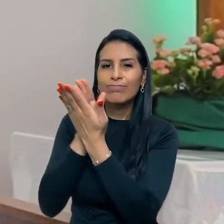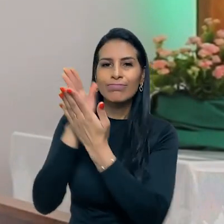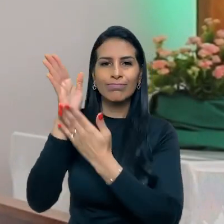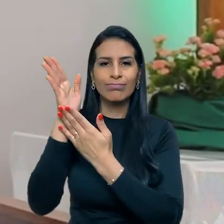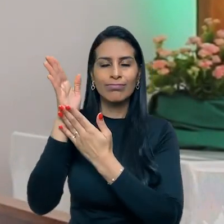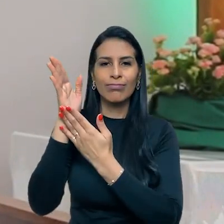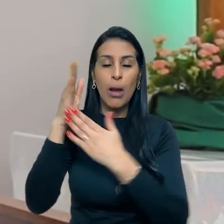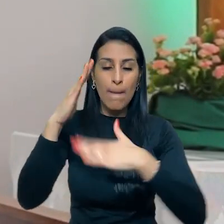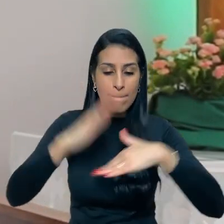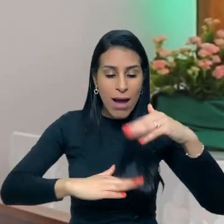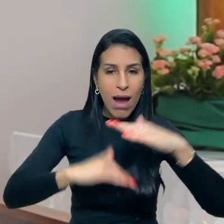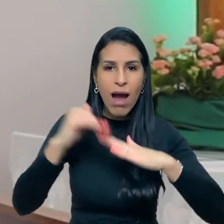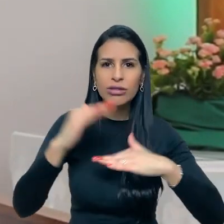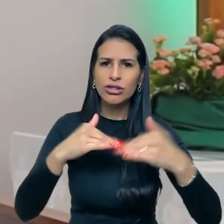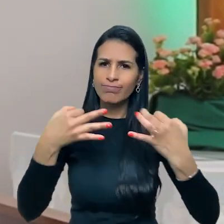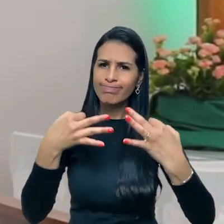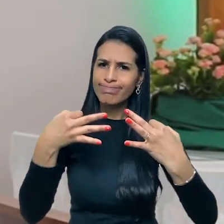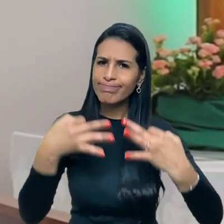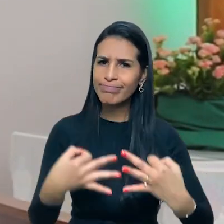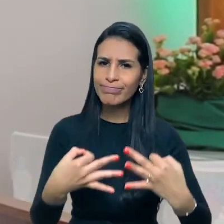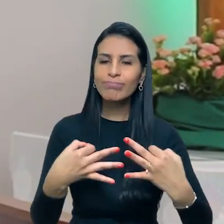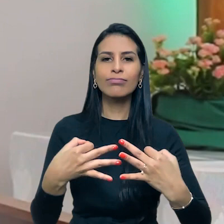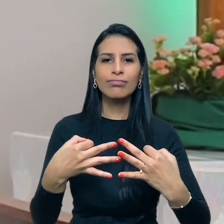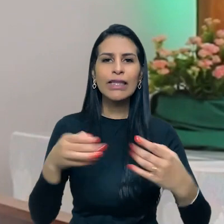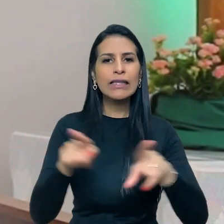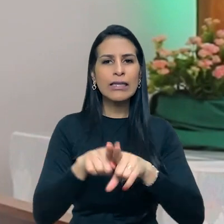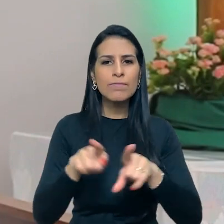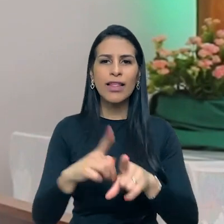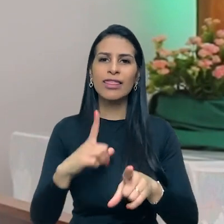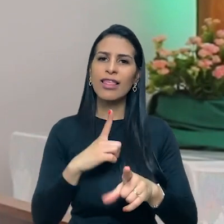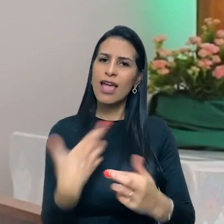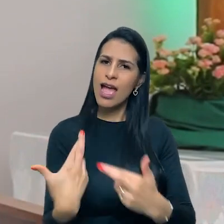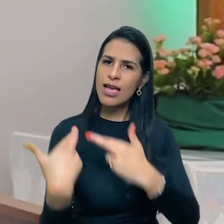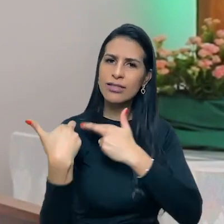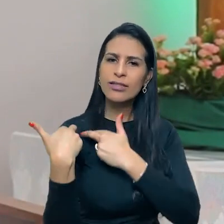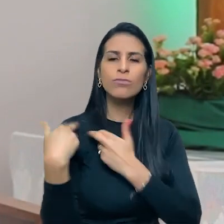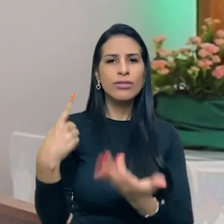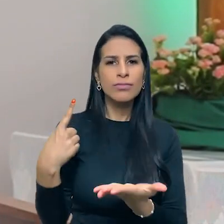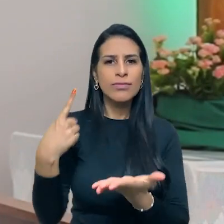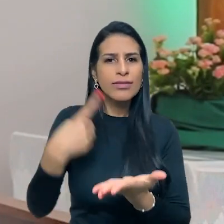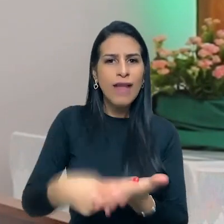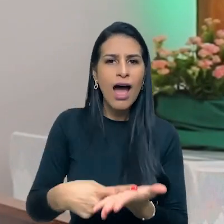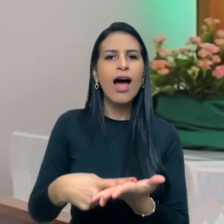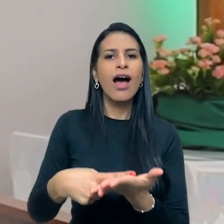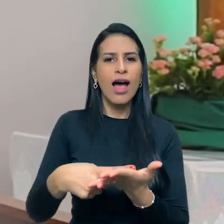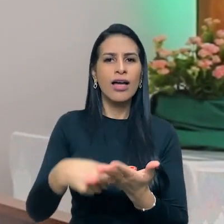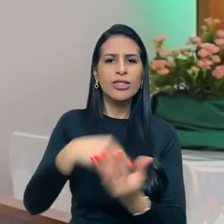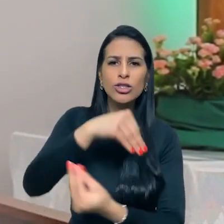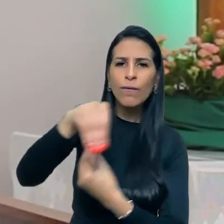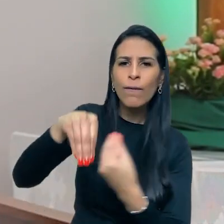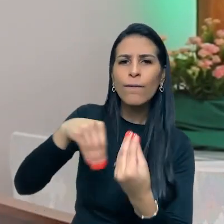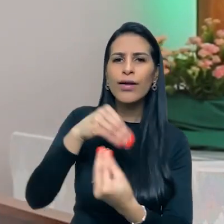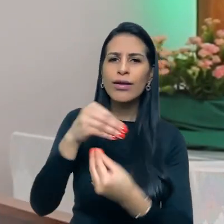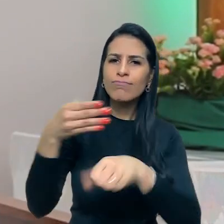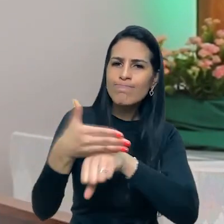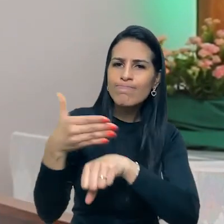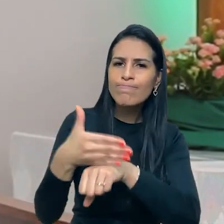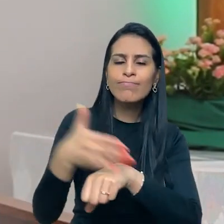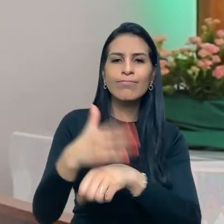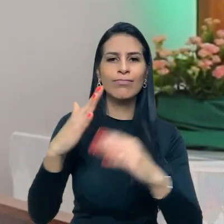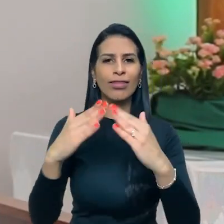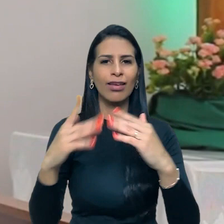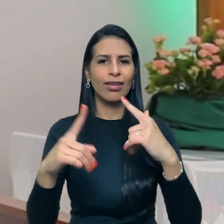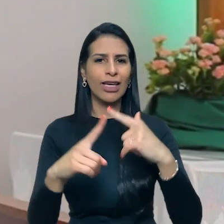orientação. Quando fazemos o que é certo. Quando assumimos o compromisso de se envolver e participar